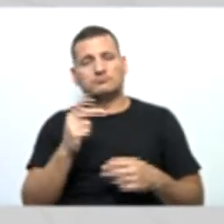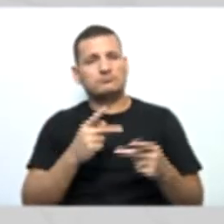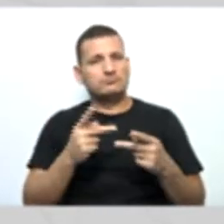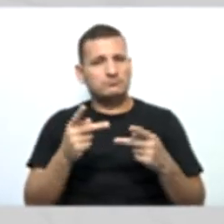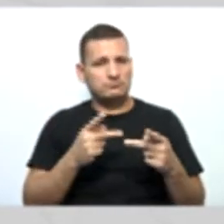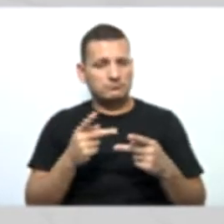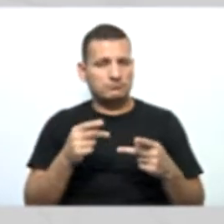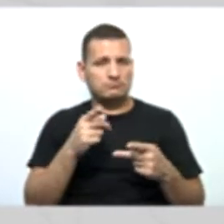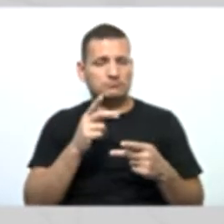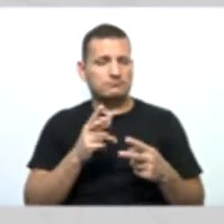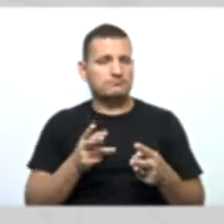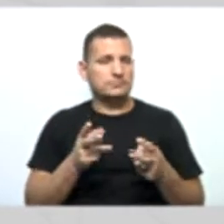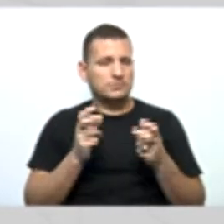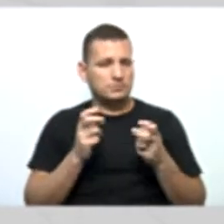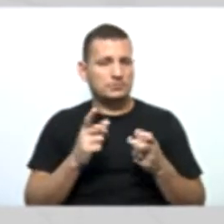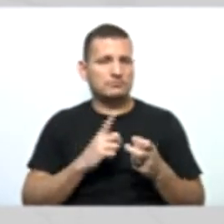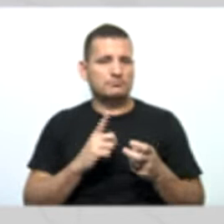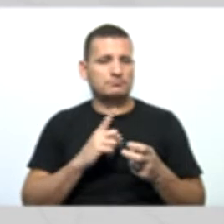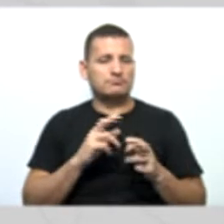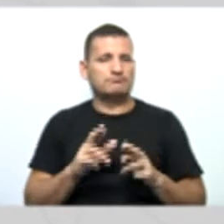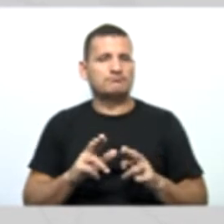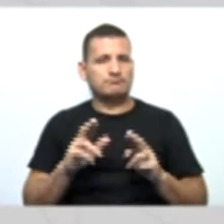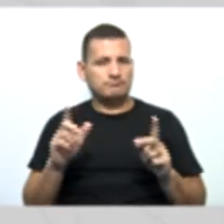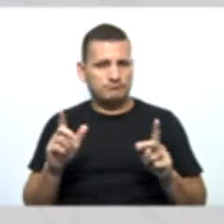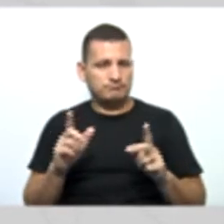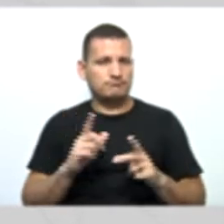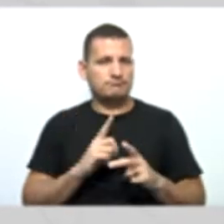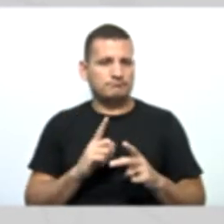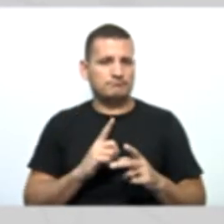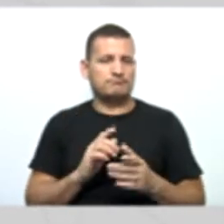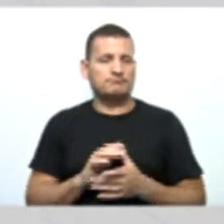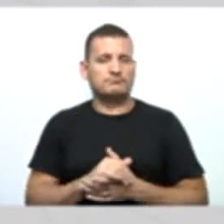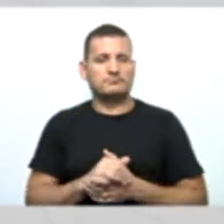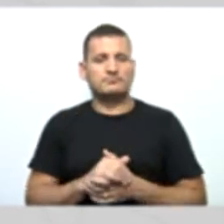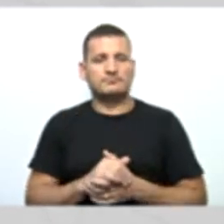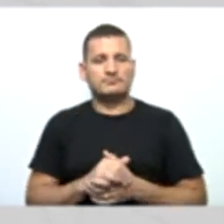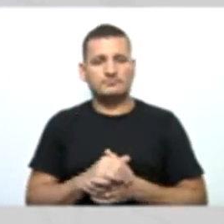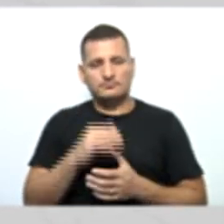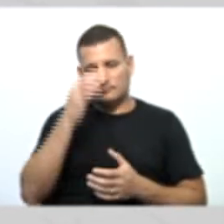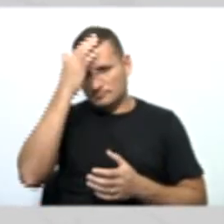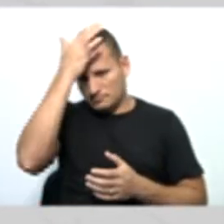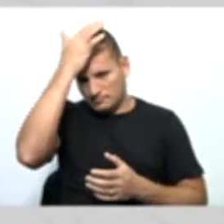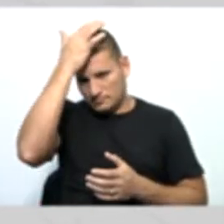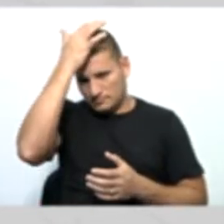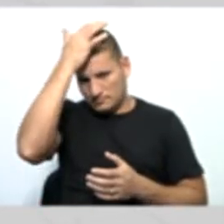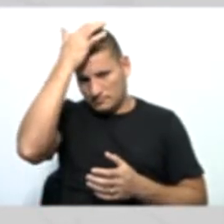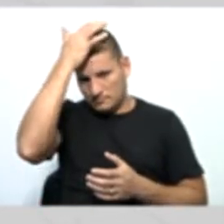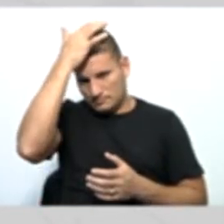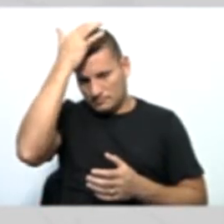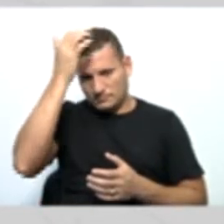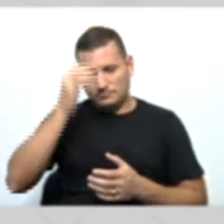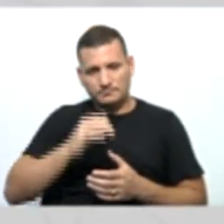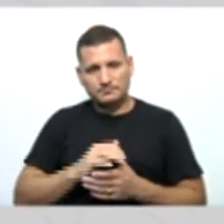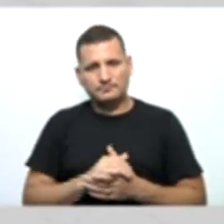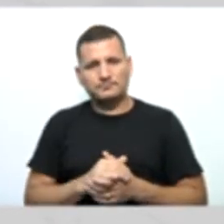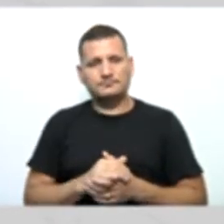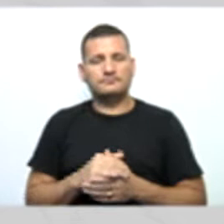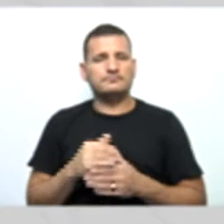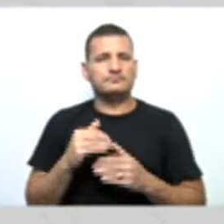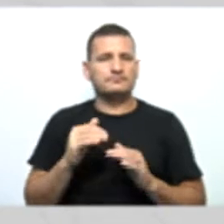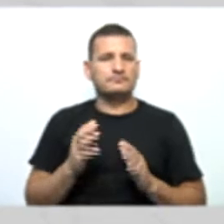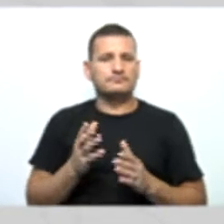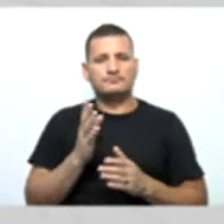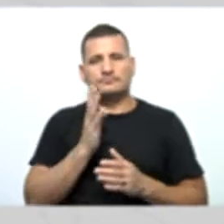ter uma total diferença, certo? Então, vem aqui agora. Já que a gente conhece o que são